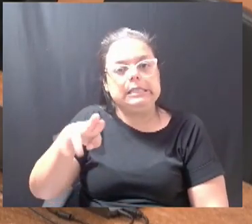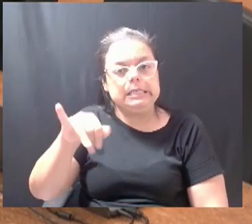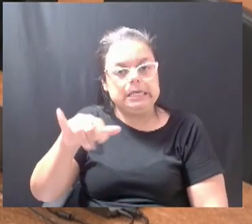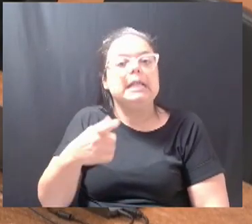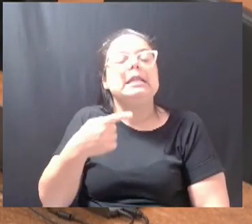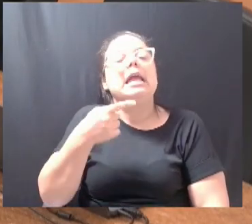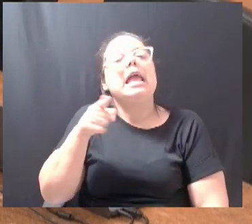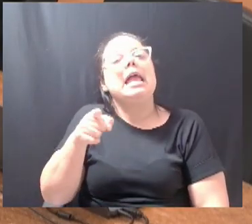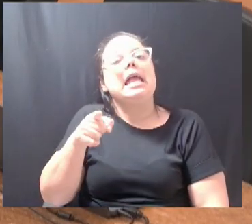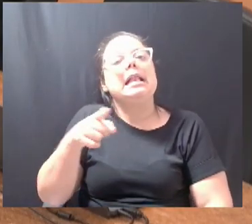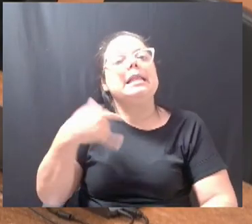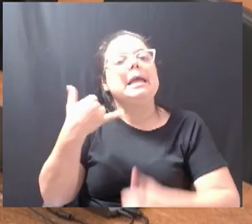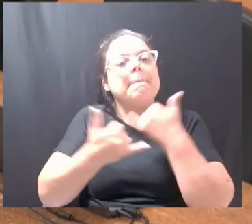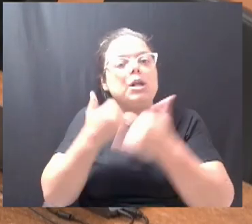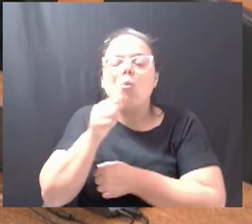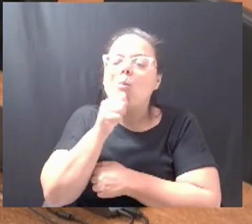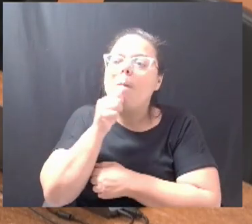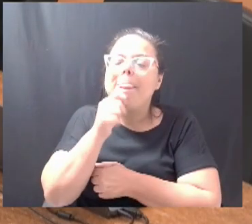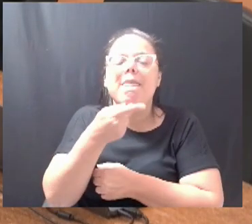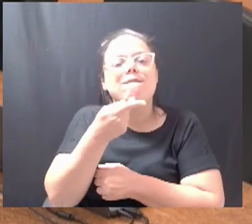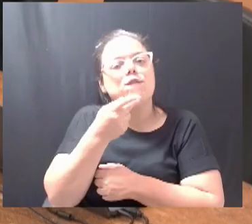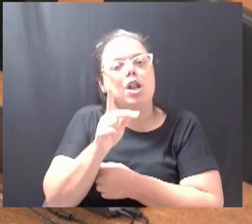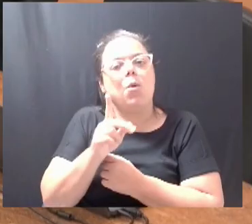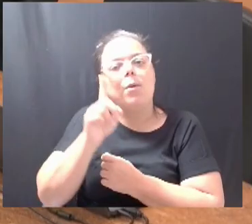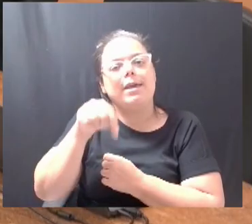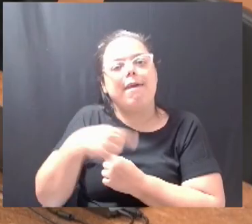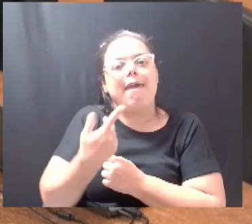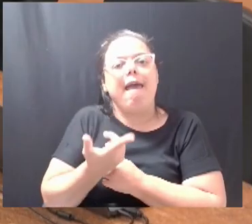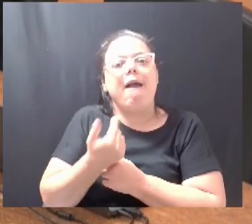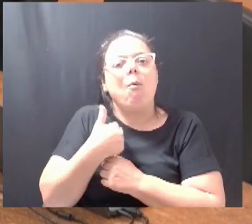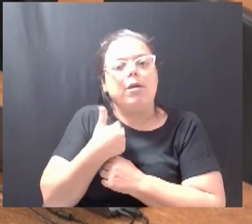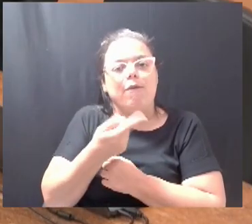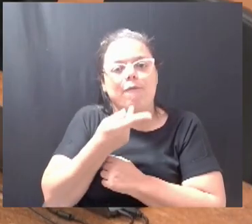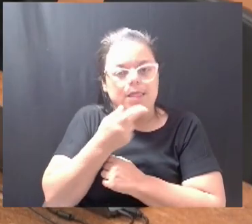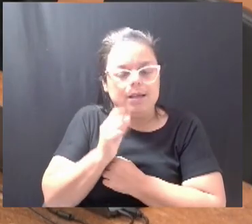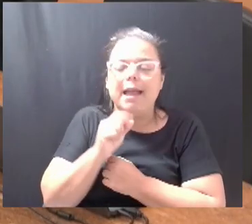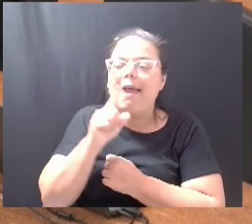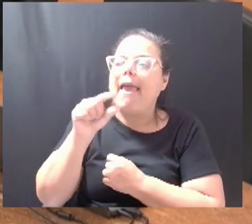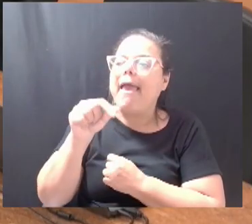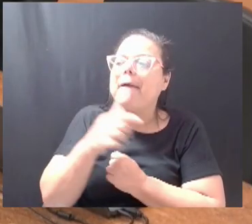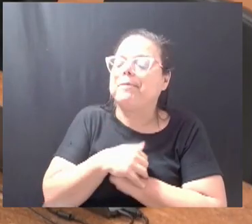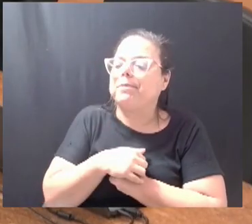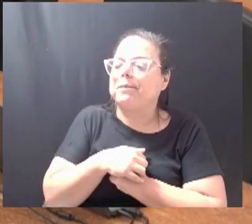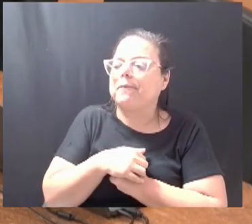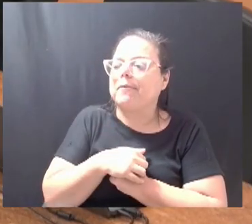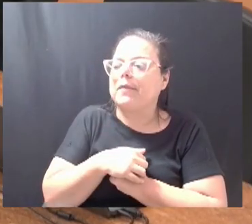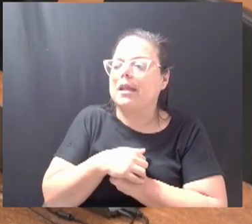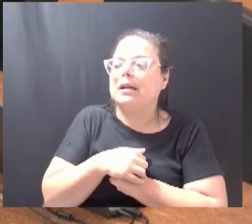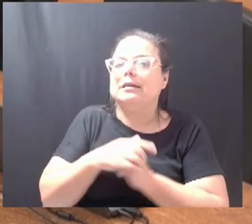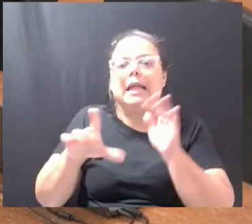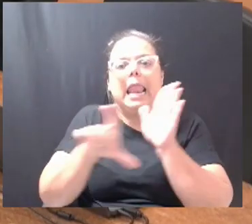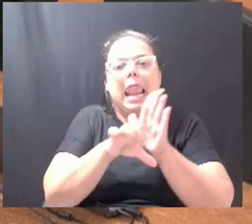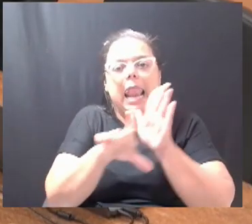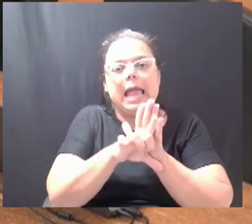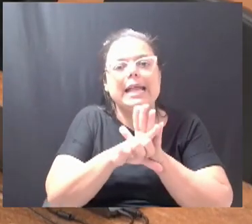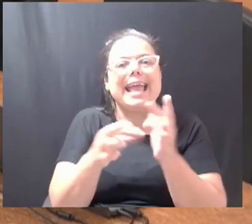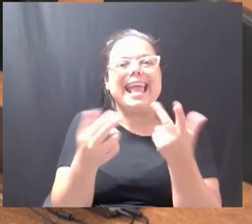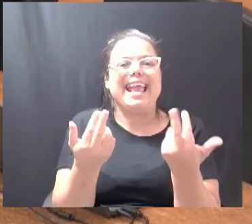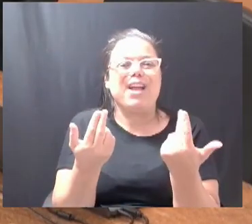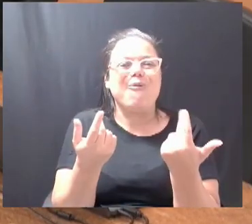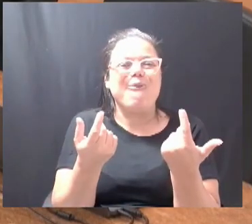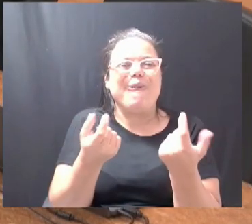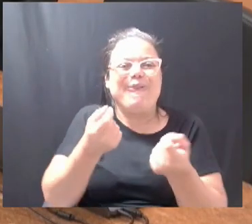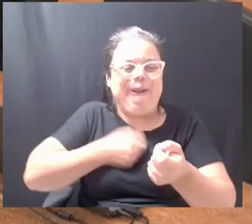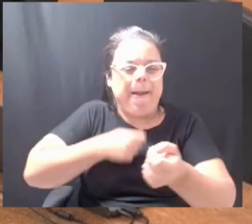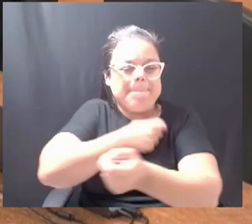assim, porque foi a questão que eu coloquei. Ele falou assim, lei é que nem catapora, né? Tem uns que pegam, tem uns que não pegam,